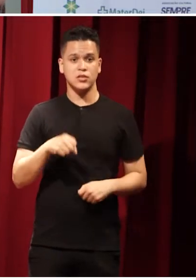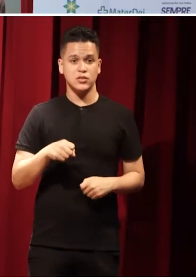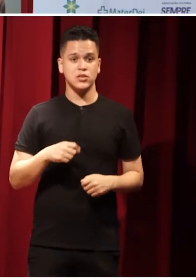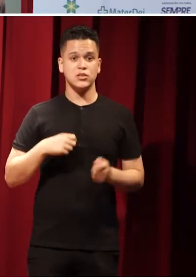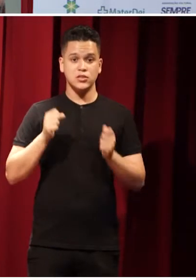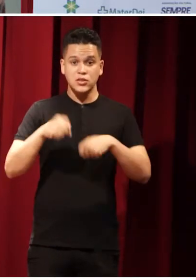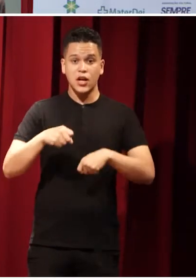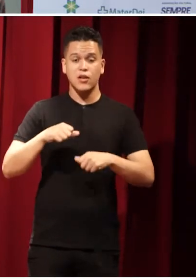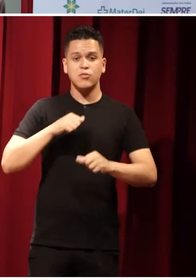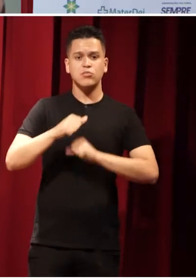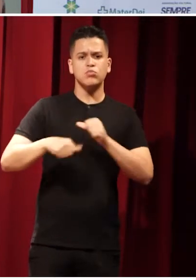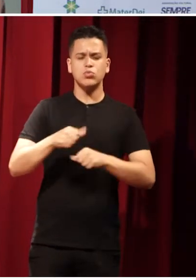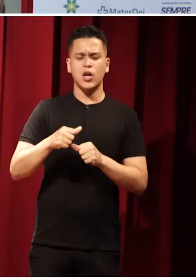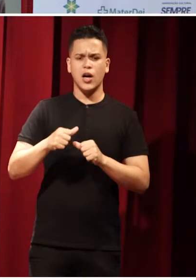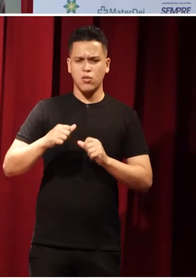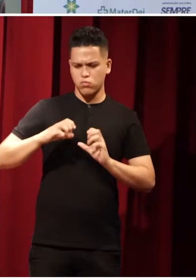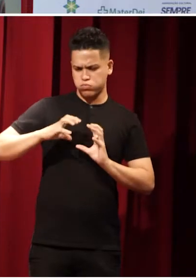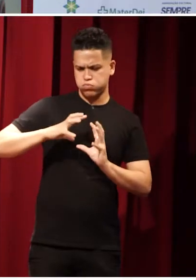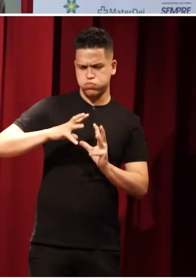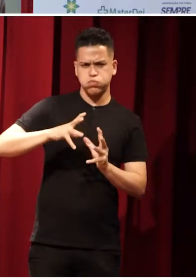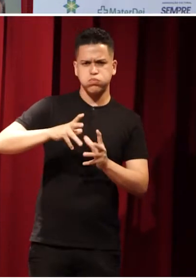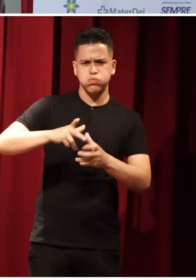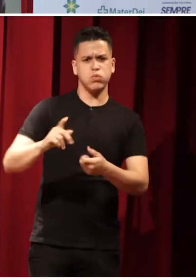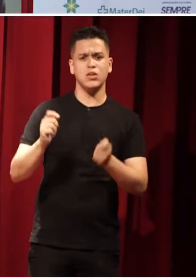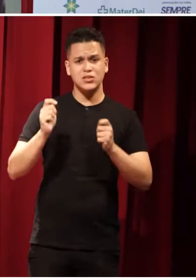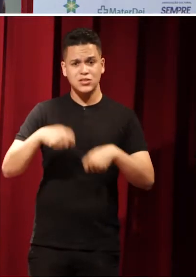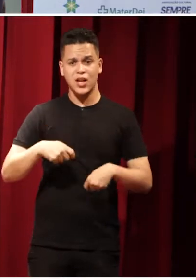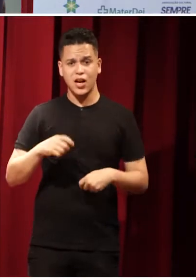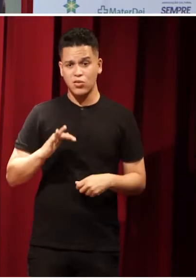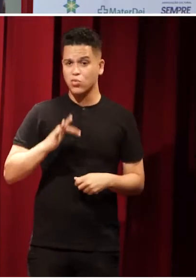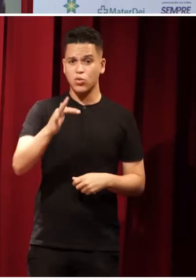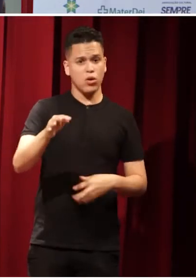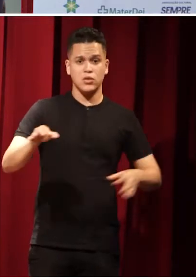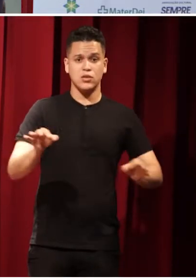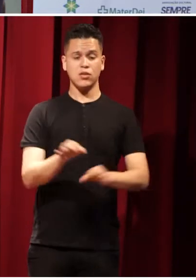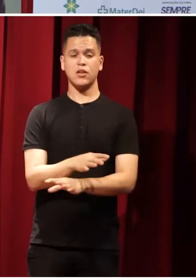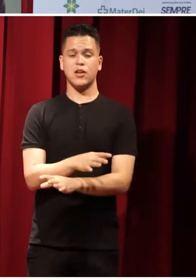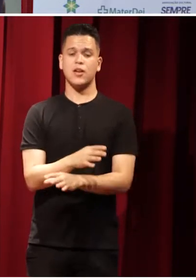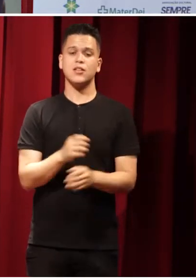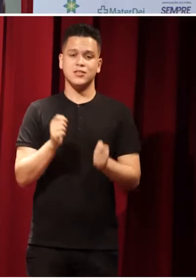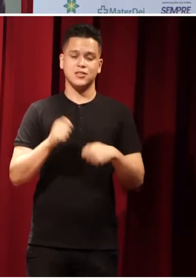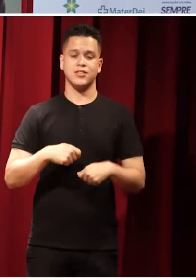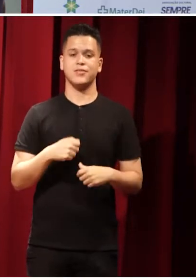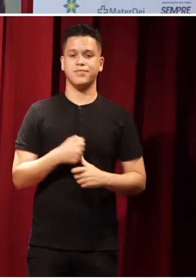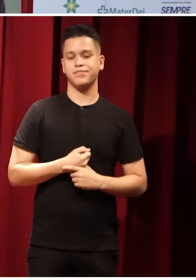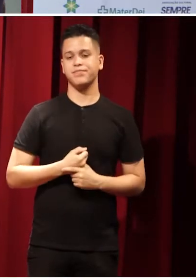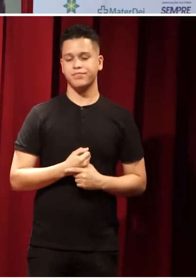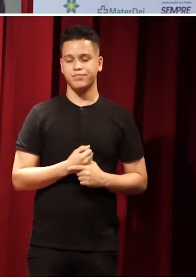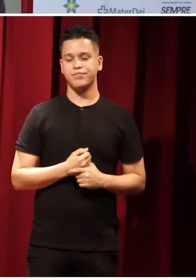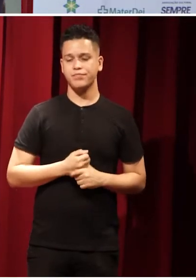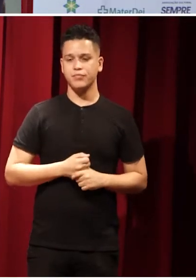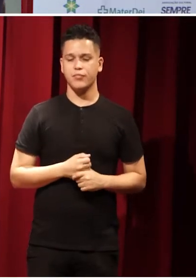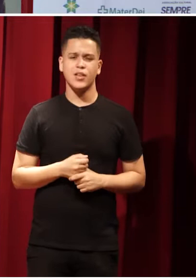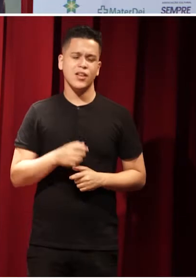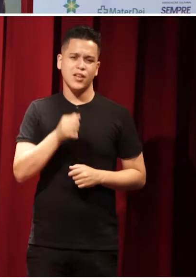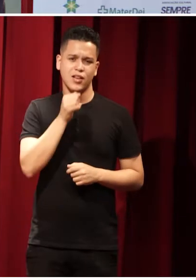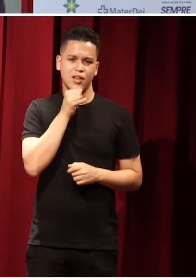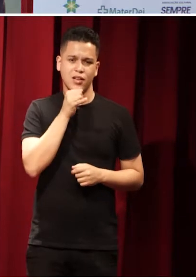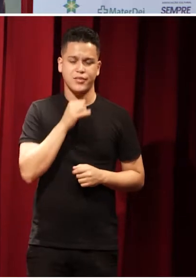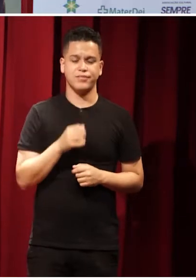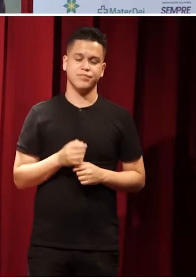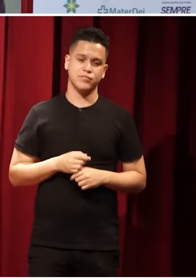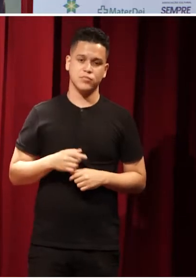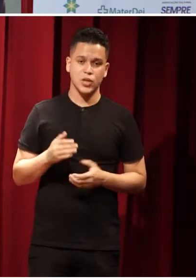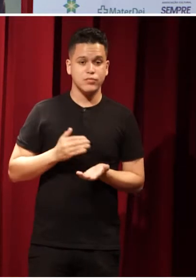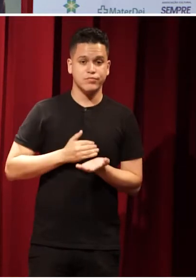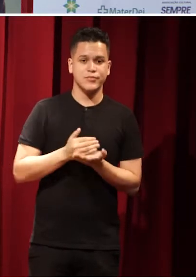nós temos a capacidade de reverter a tendência em que se encontram situações catastróficas. Aliás,